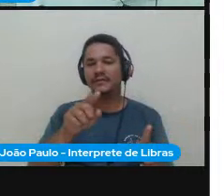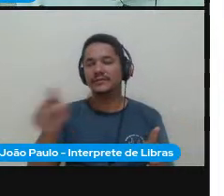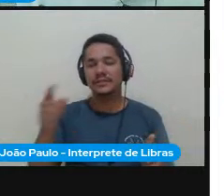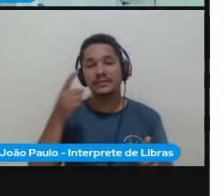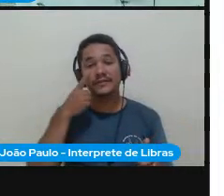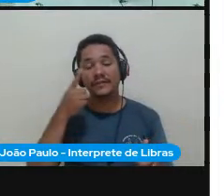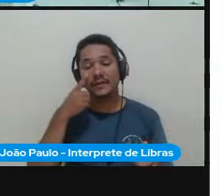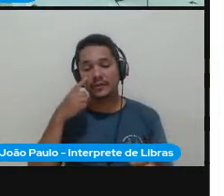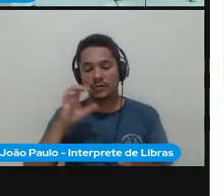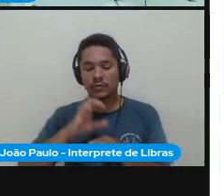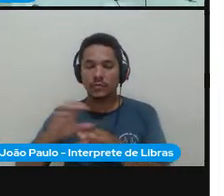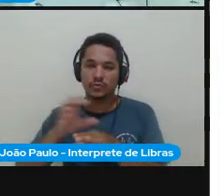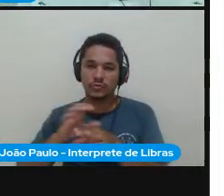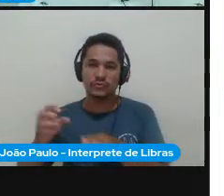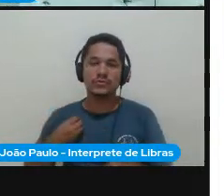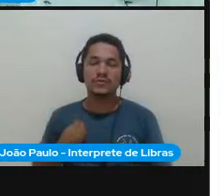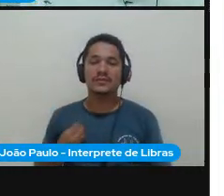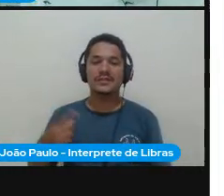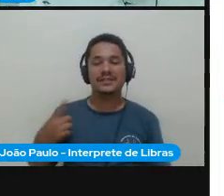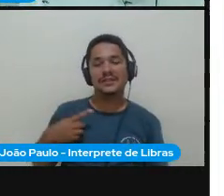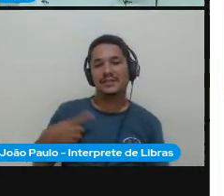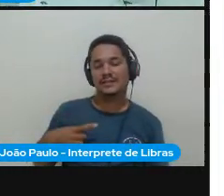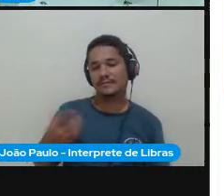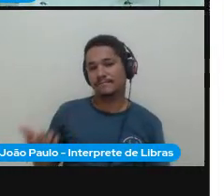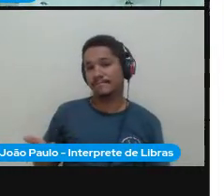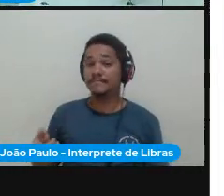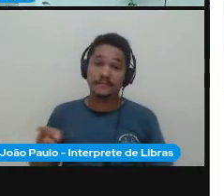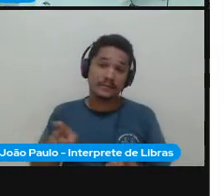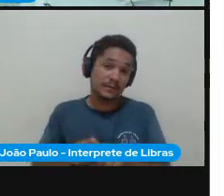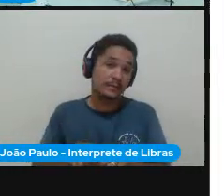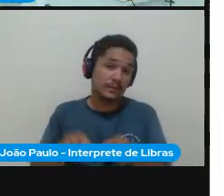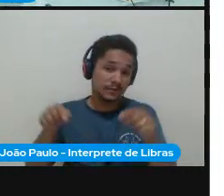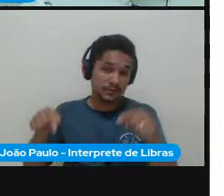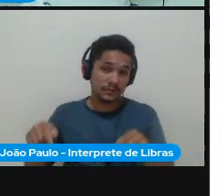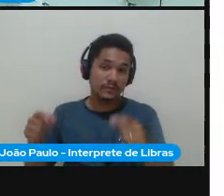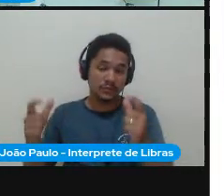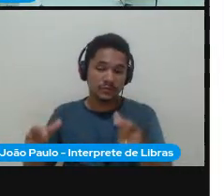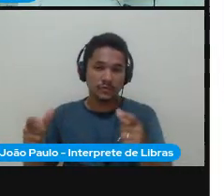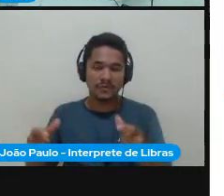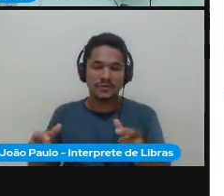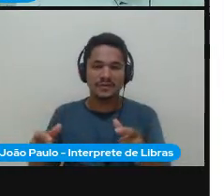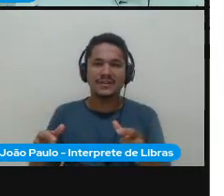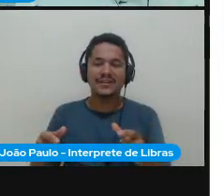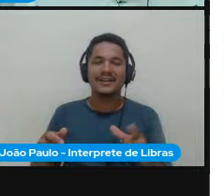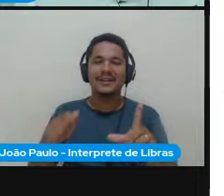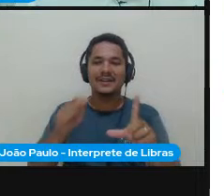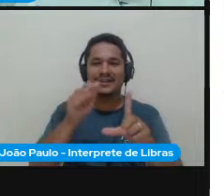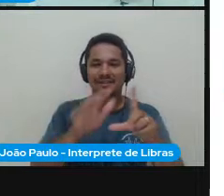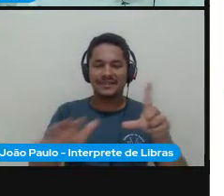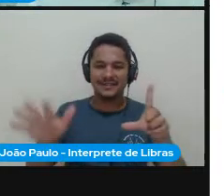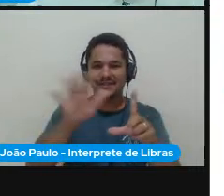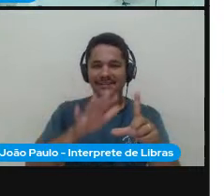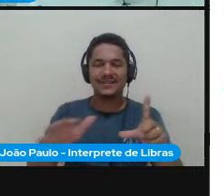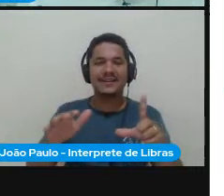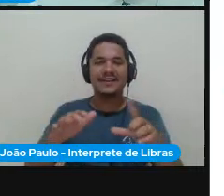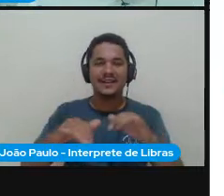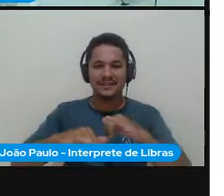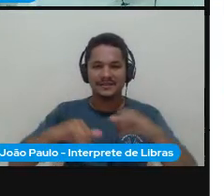disponíveis ali. E também, nesse mesmo local, nós vamos divulgar a plataforma GoBH, da Secretaria de Desenvolvimento Econômico da